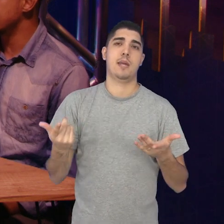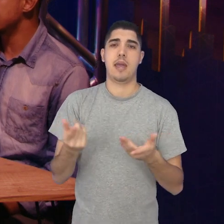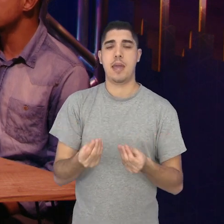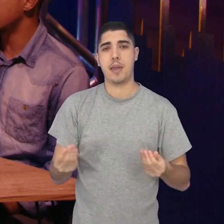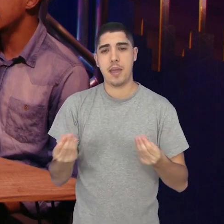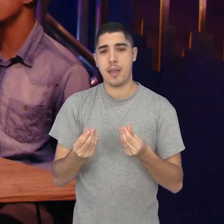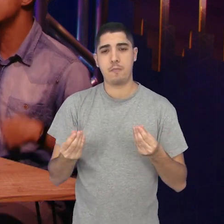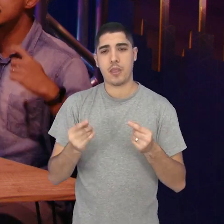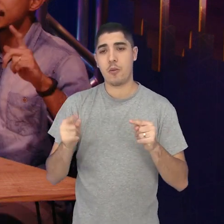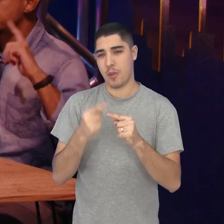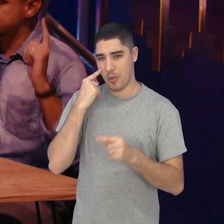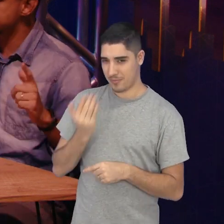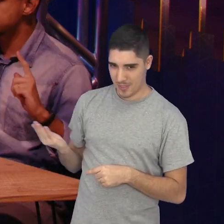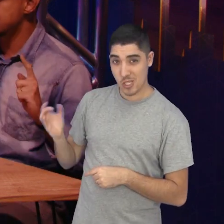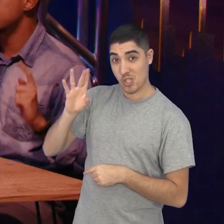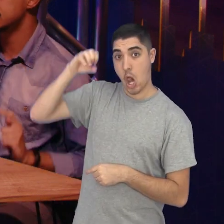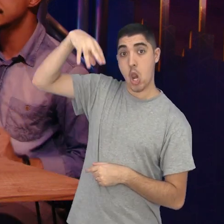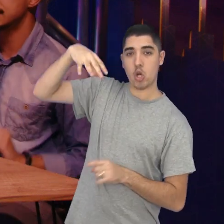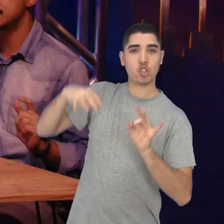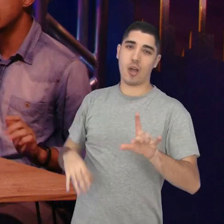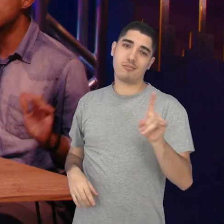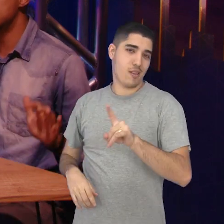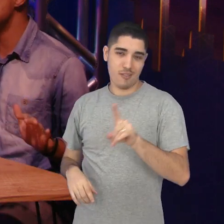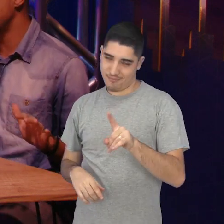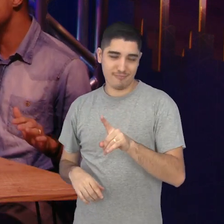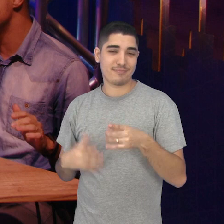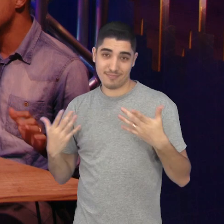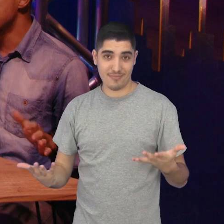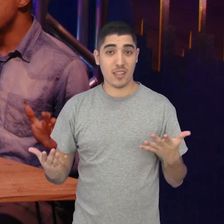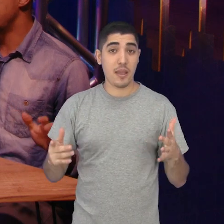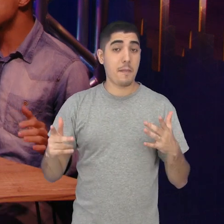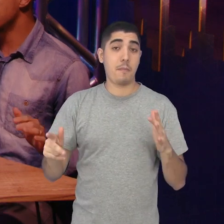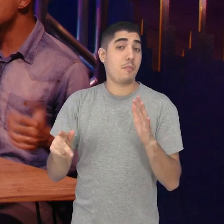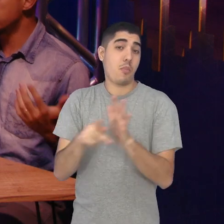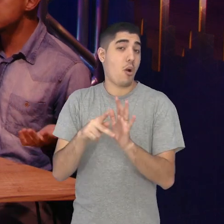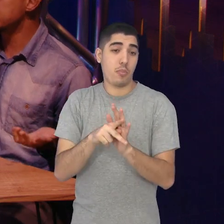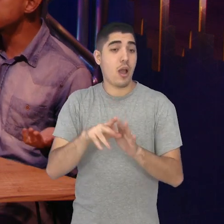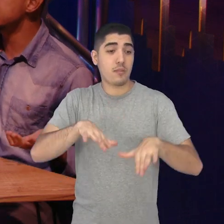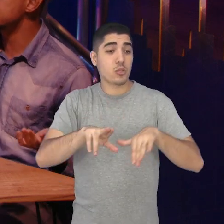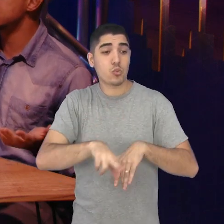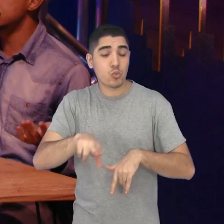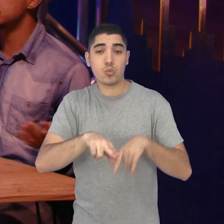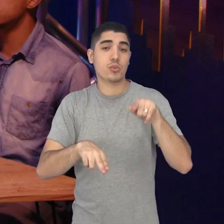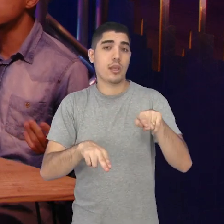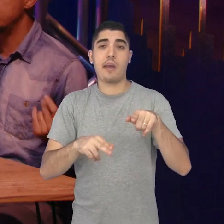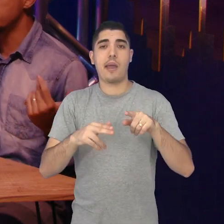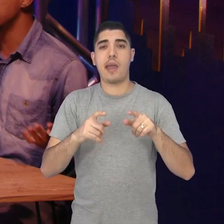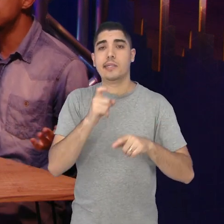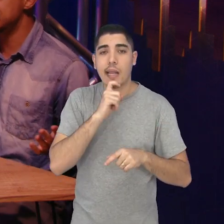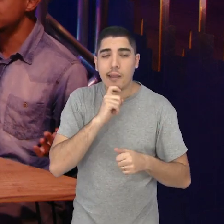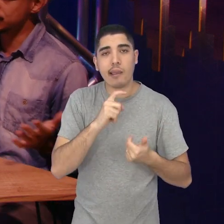diretamente ligado às lâmpadas da cidade, das casas, mas aos próprios equipamentos. Então, tipo,